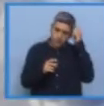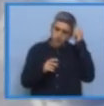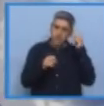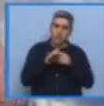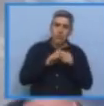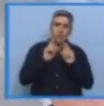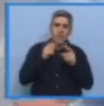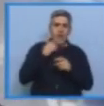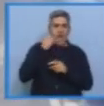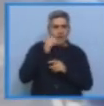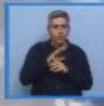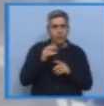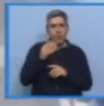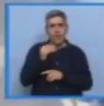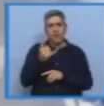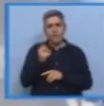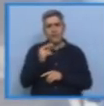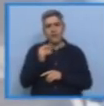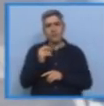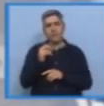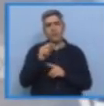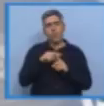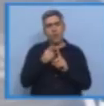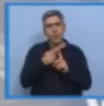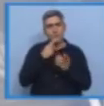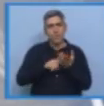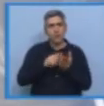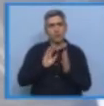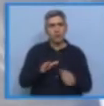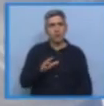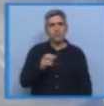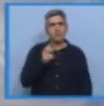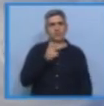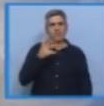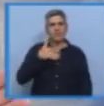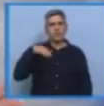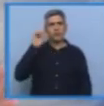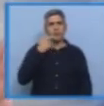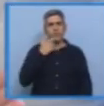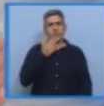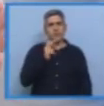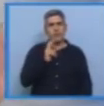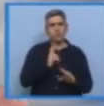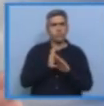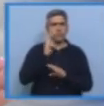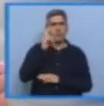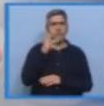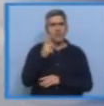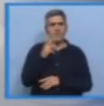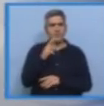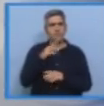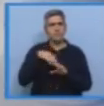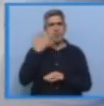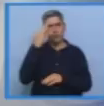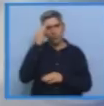extremados, 10, 20, 30 casos por ano. No caso da Bélgica, já vamos na casa das centenas. Em 15 anos aumentaram em quase 1000 vezes